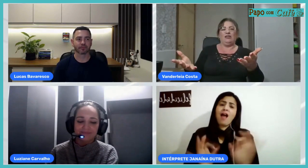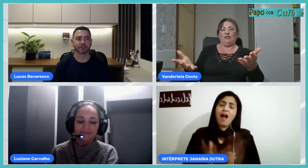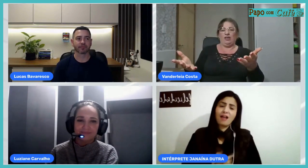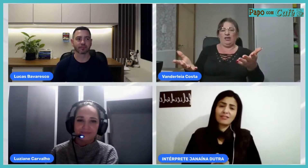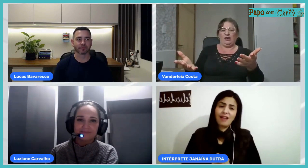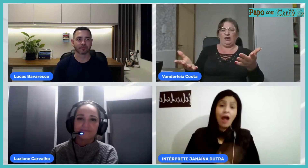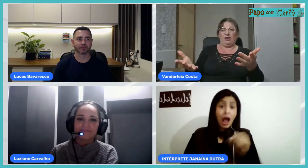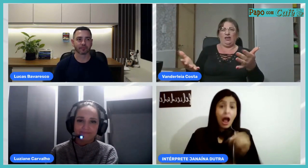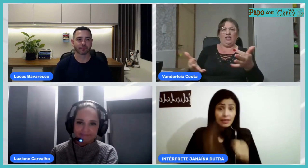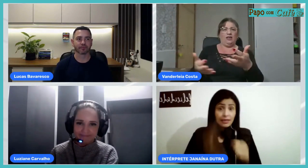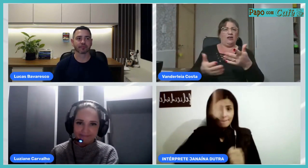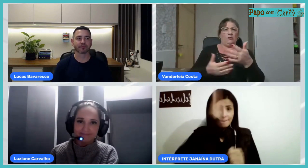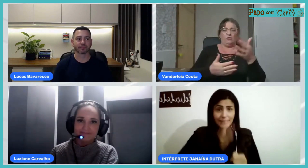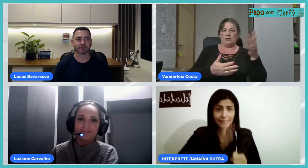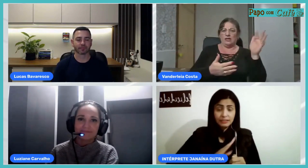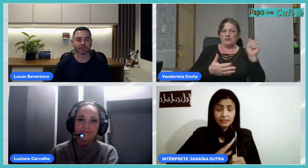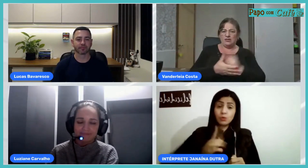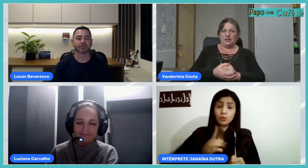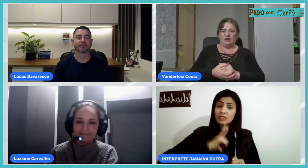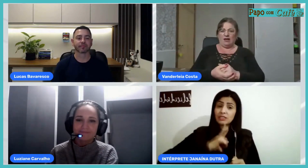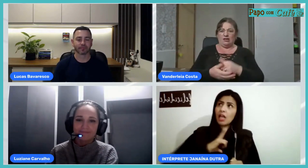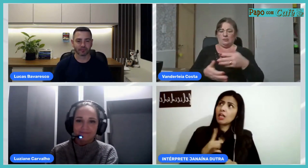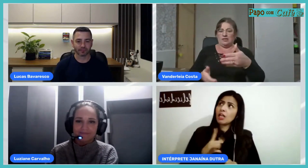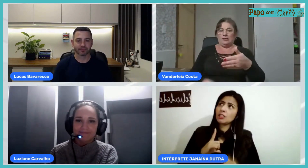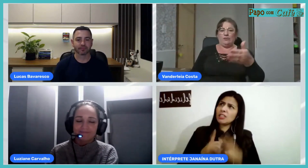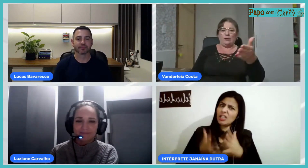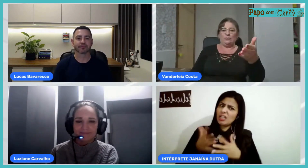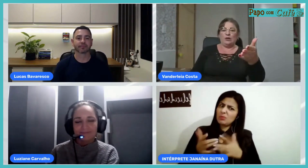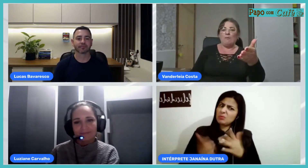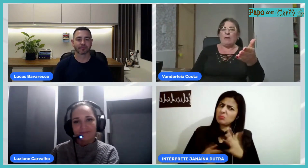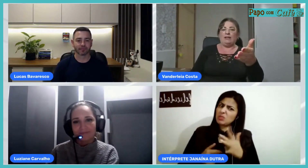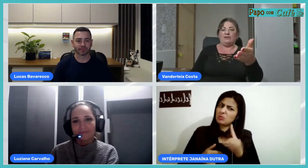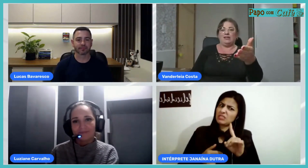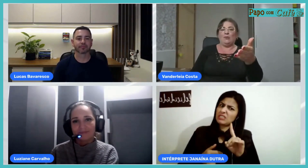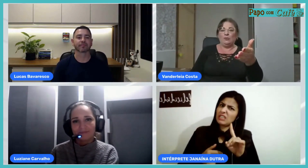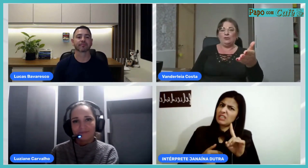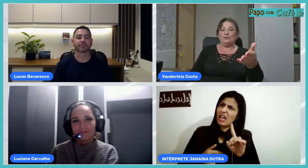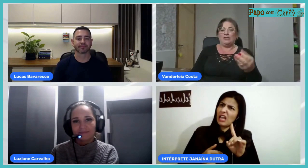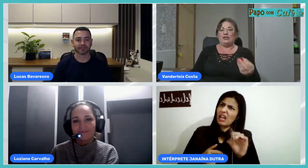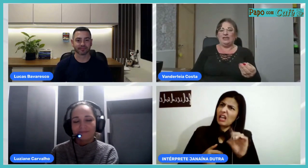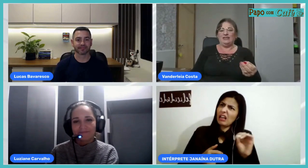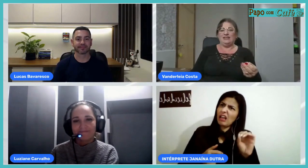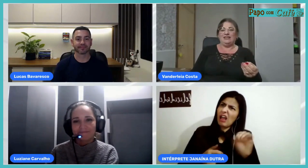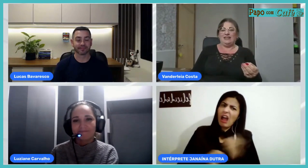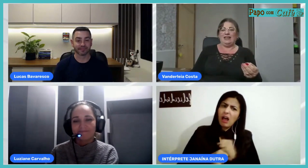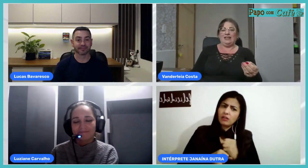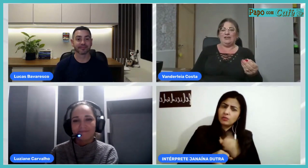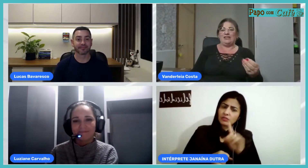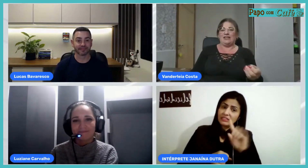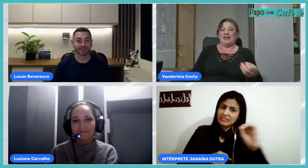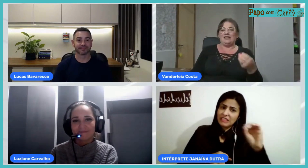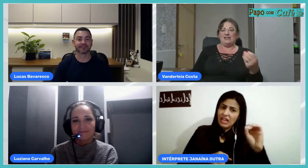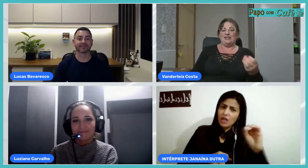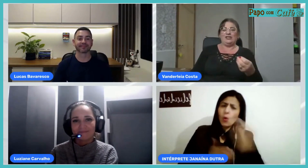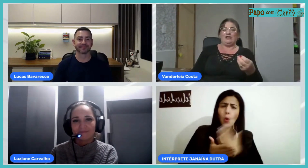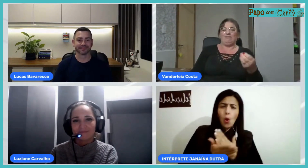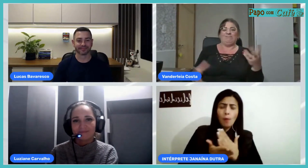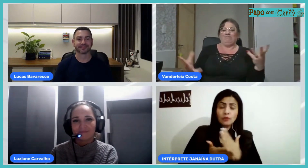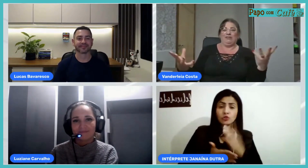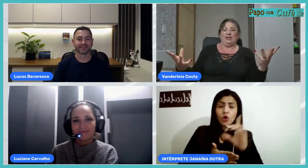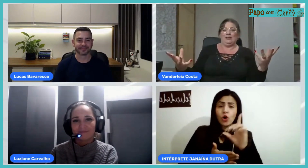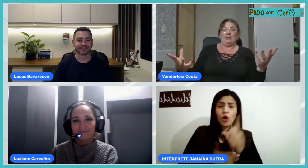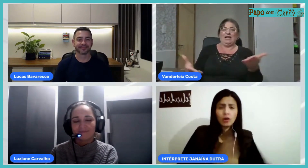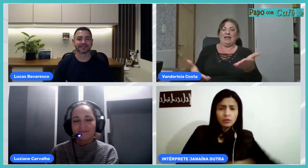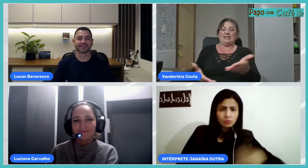há 100 e alguns anos. Aqui no Brasil veio com Dom Pedro II, imagina, né? A língua de sinais existe